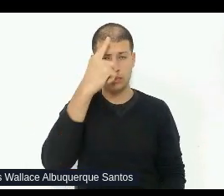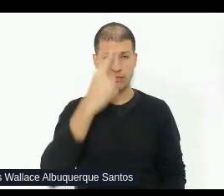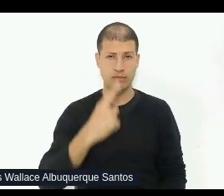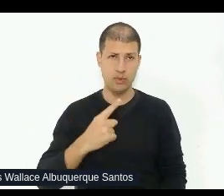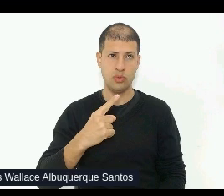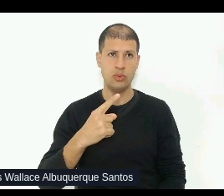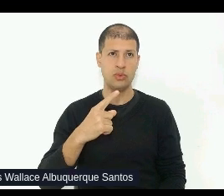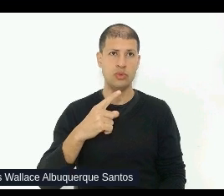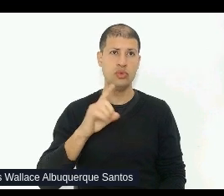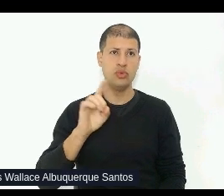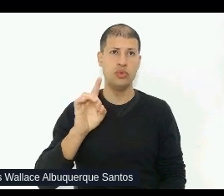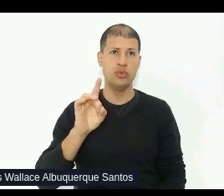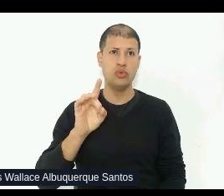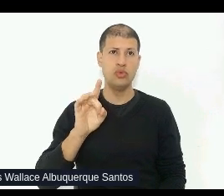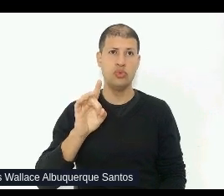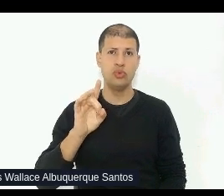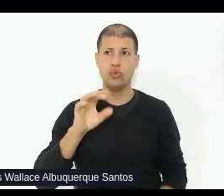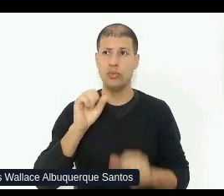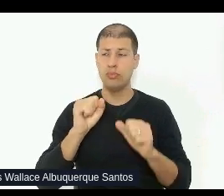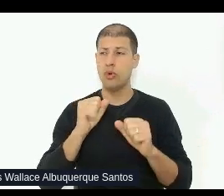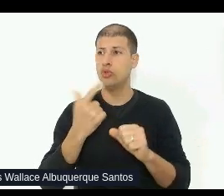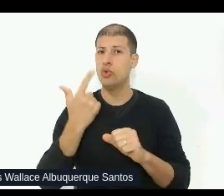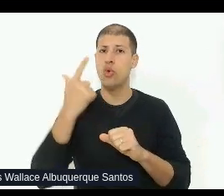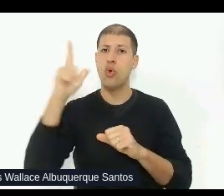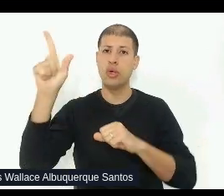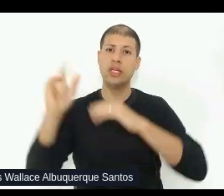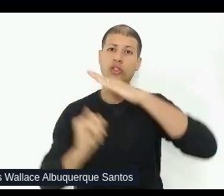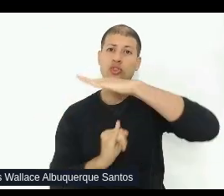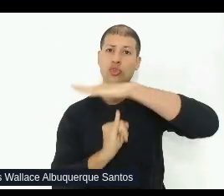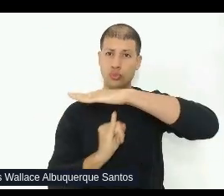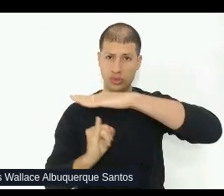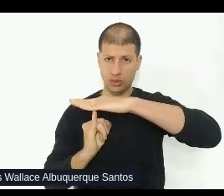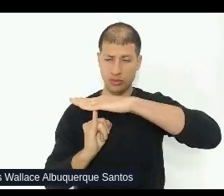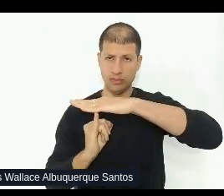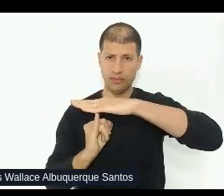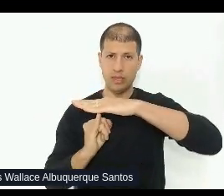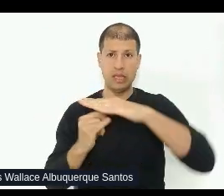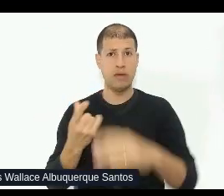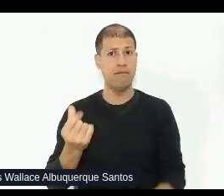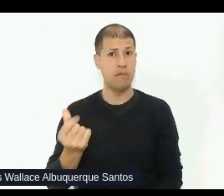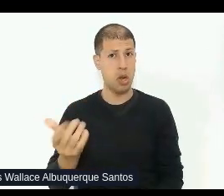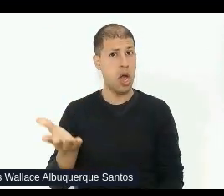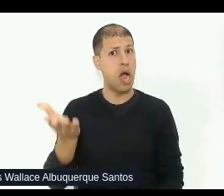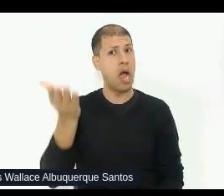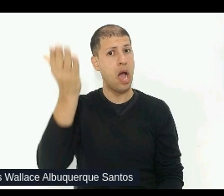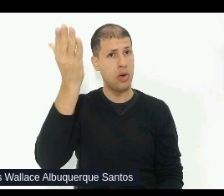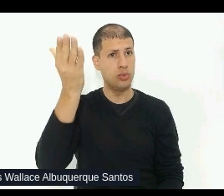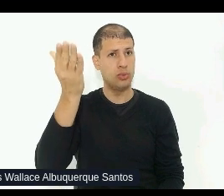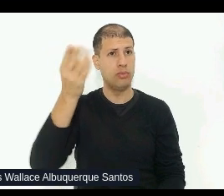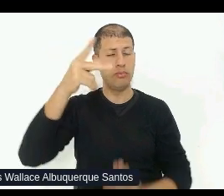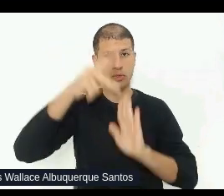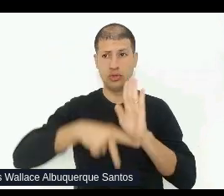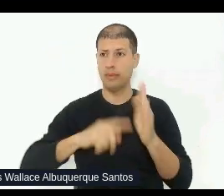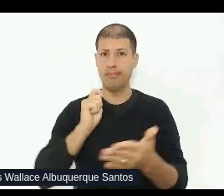pode fazer entrando em contato com uma outra instituição e isso teria um valor muito alto e o projeto não poderia pagar.